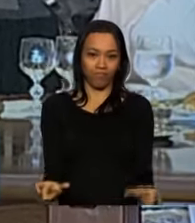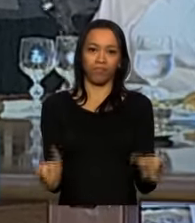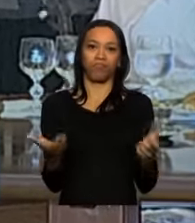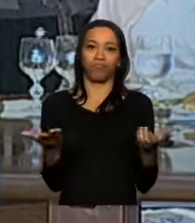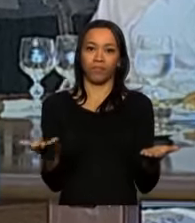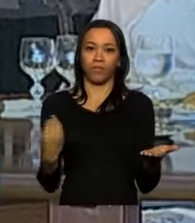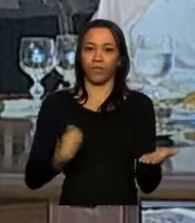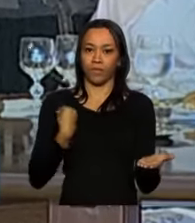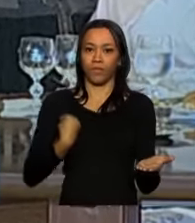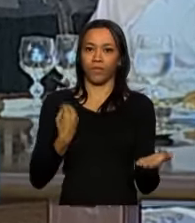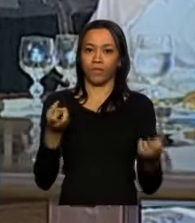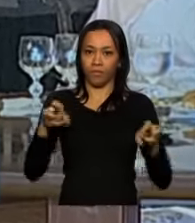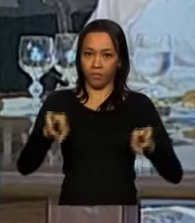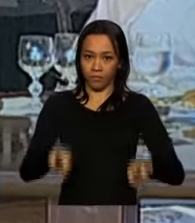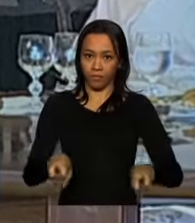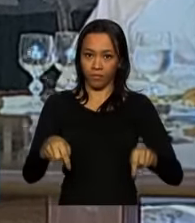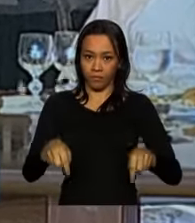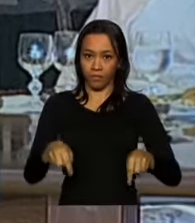Akishino,